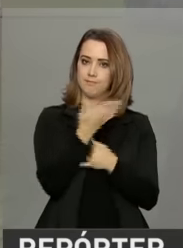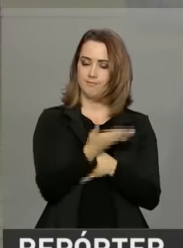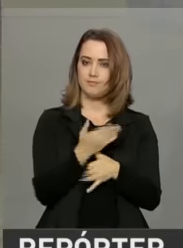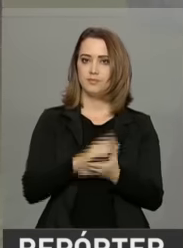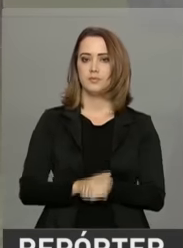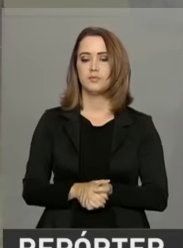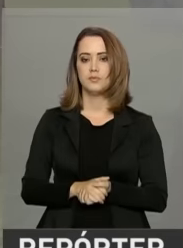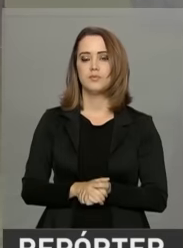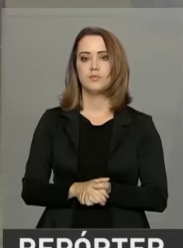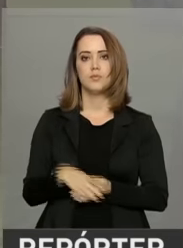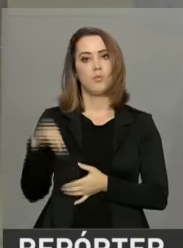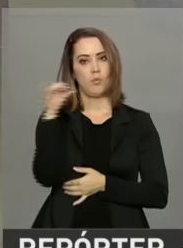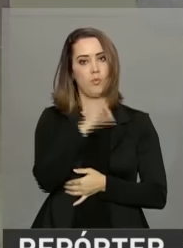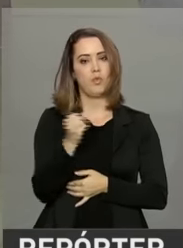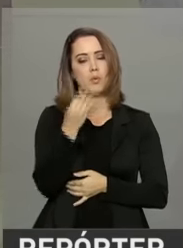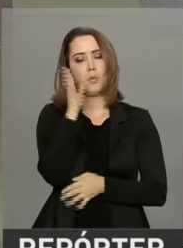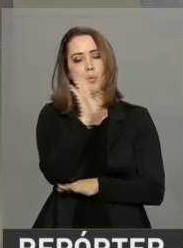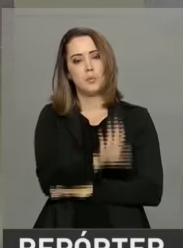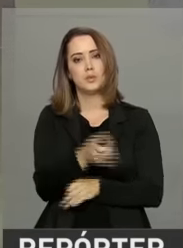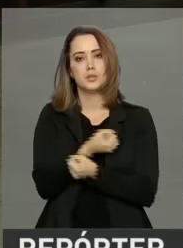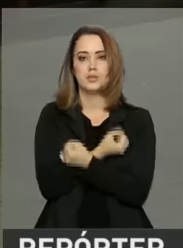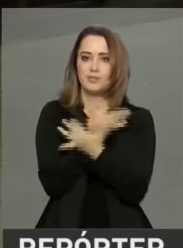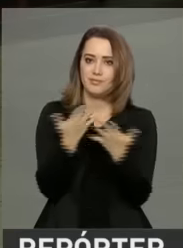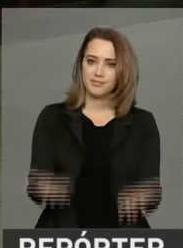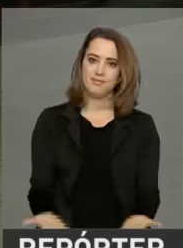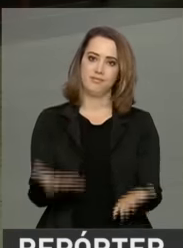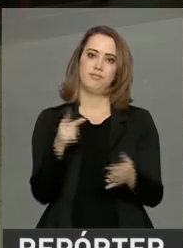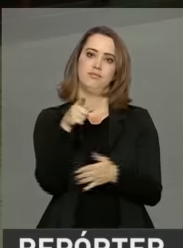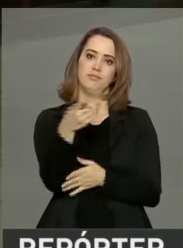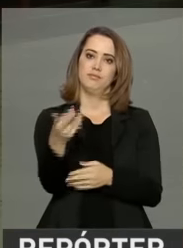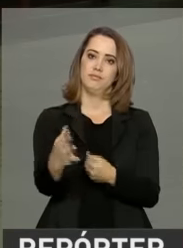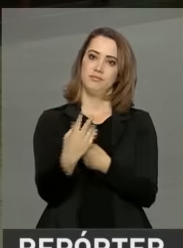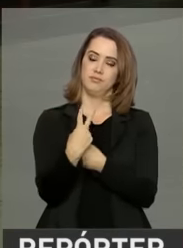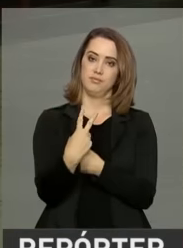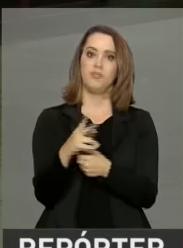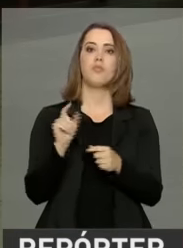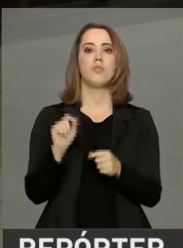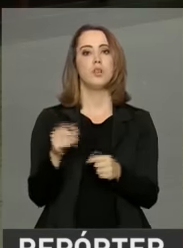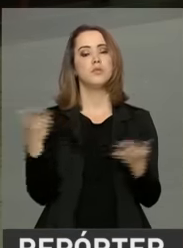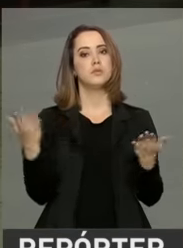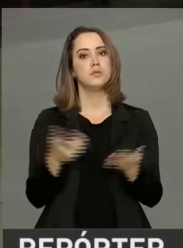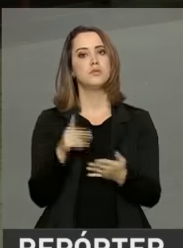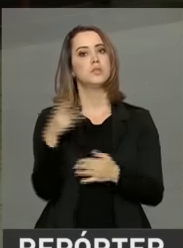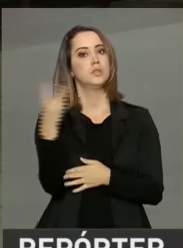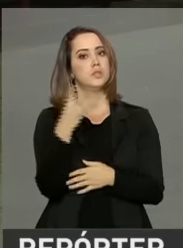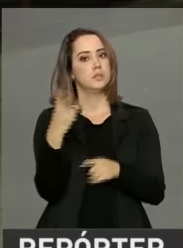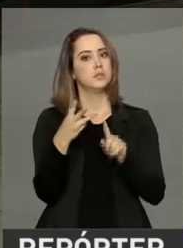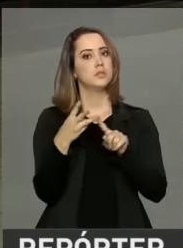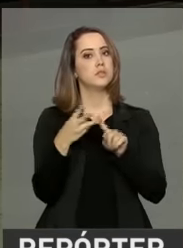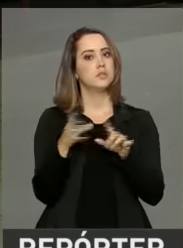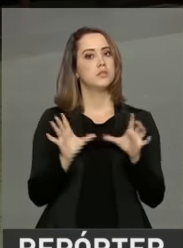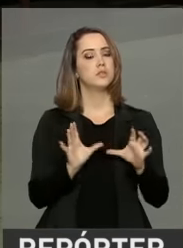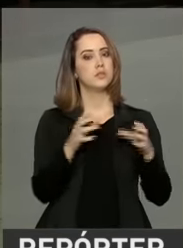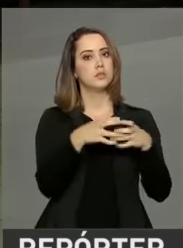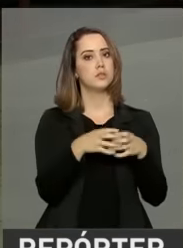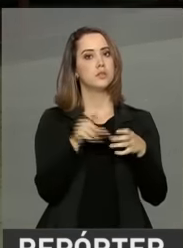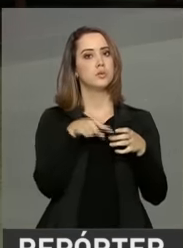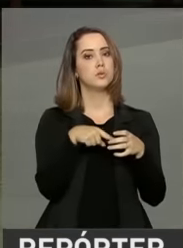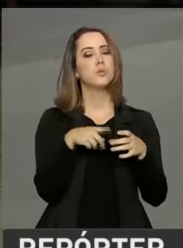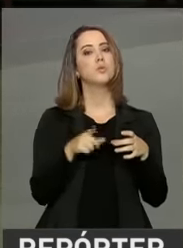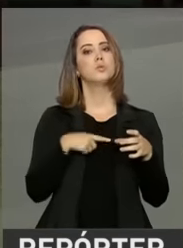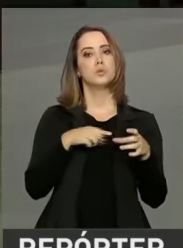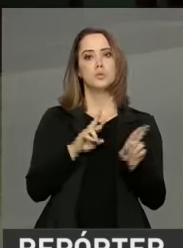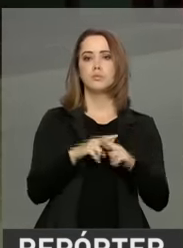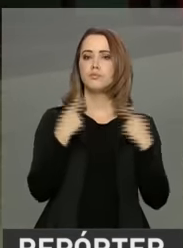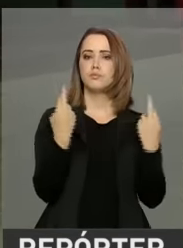Paulo Olá Jaime Boa tarde Boa tarde a todos que nos assistem na TV NBR é o terceiro grupo setorial a se reunir